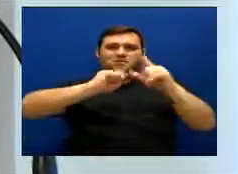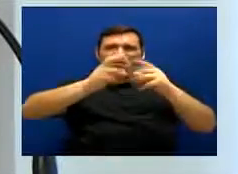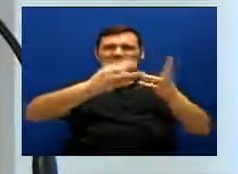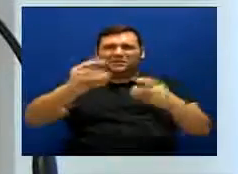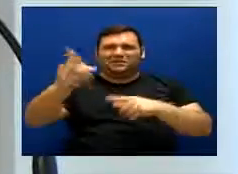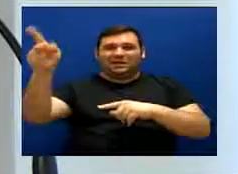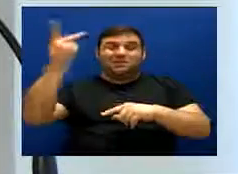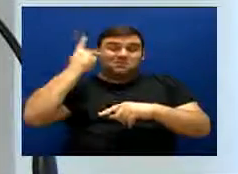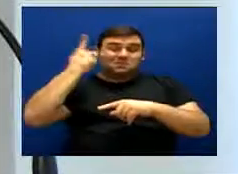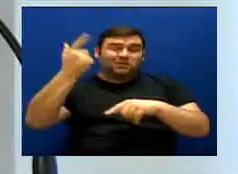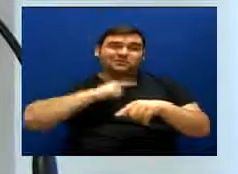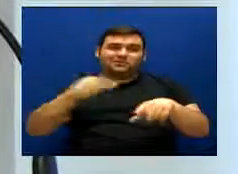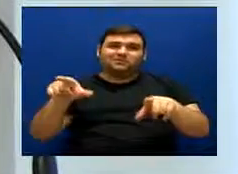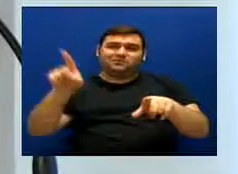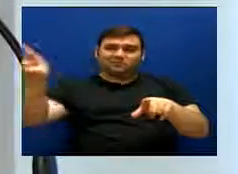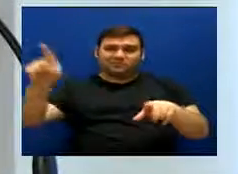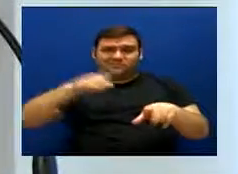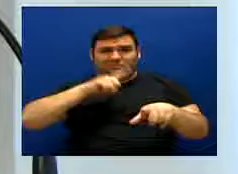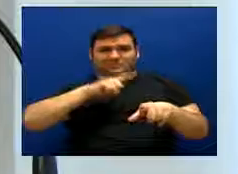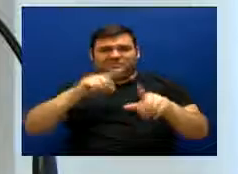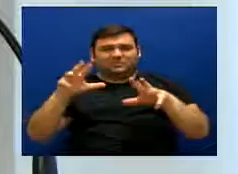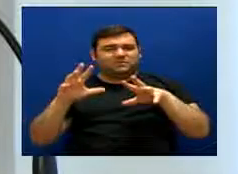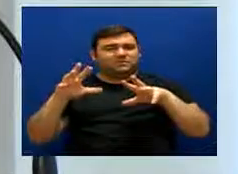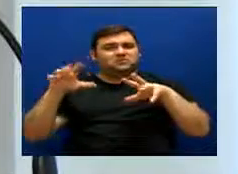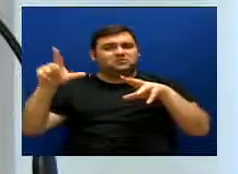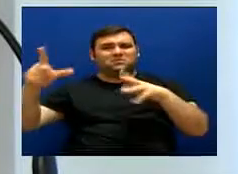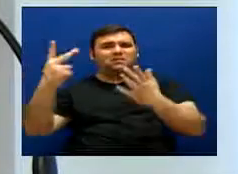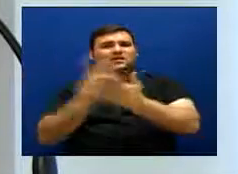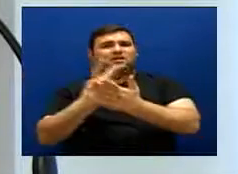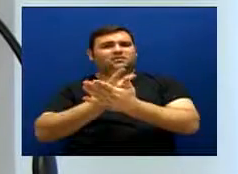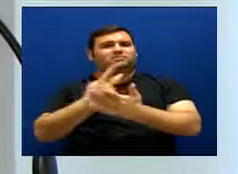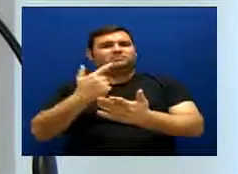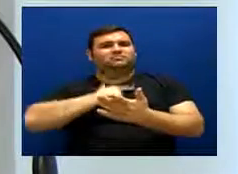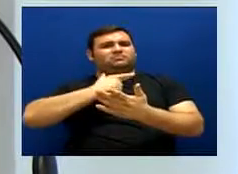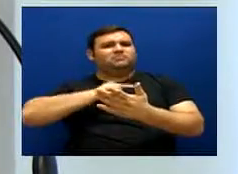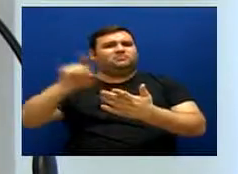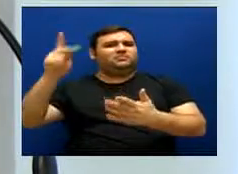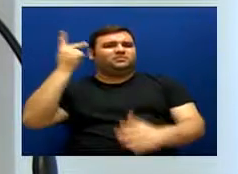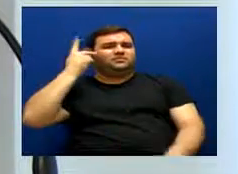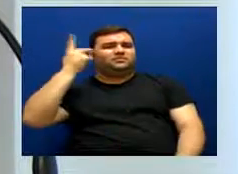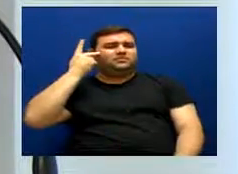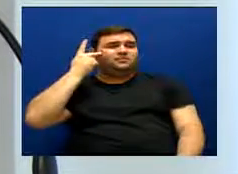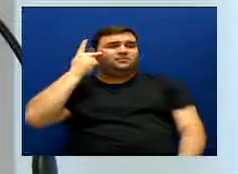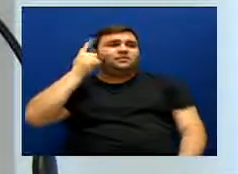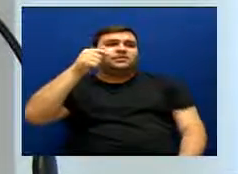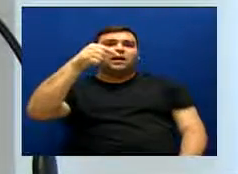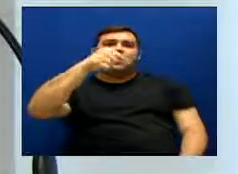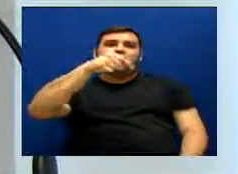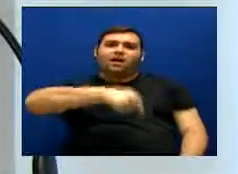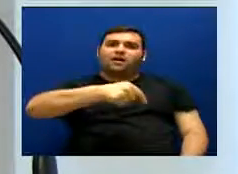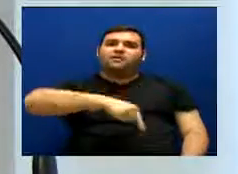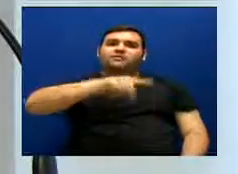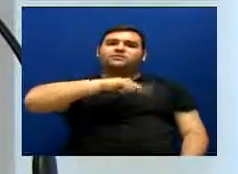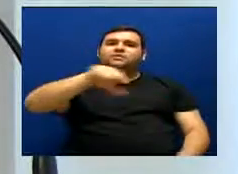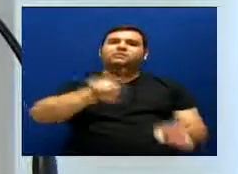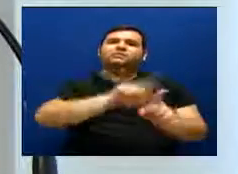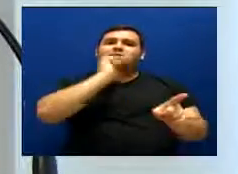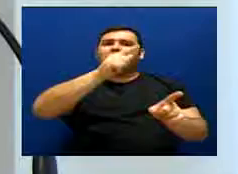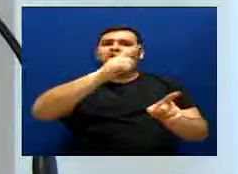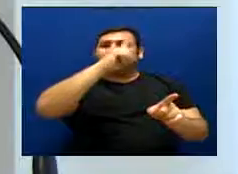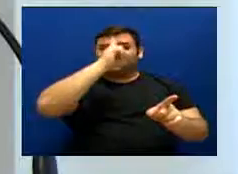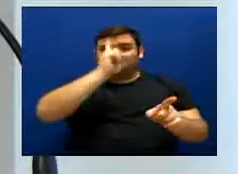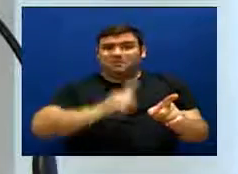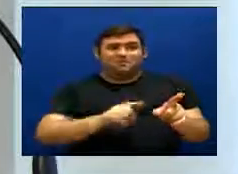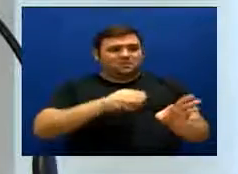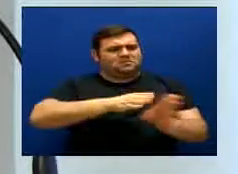que aconteceram em São Paulo, os casos tenebrosos que aconteceram em São Paulo, apareceram casos aqui de denúncia. A pessoa não